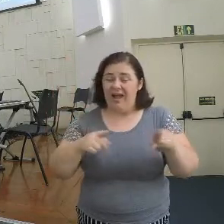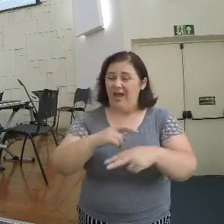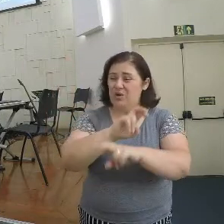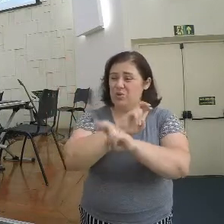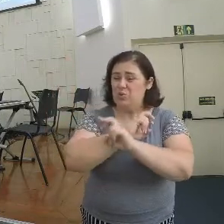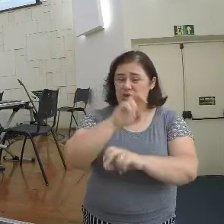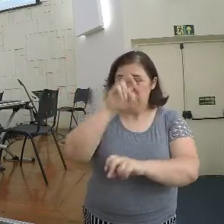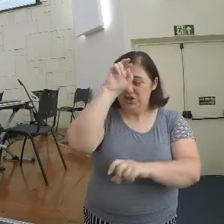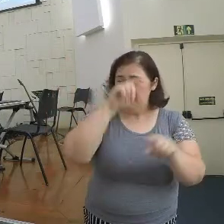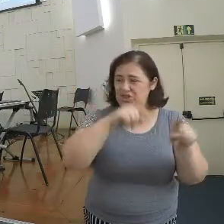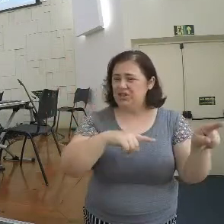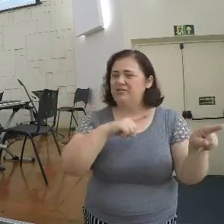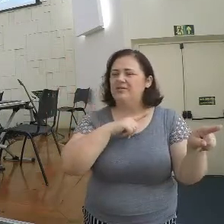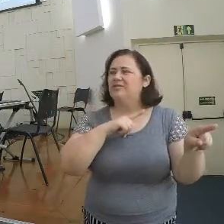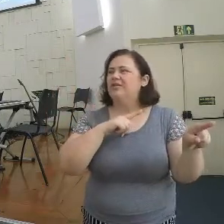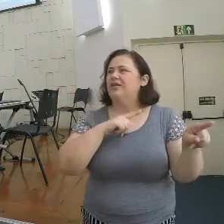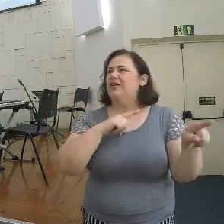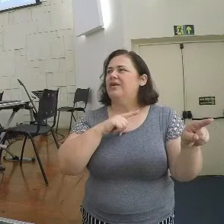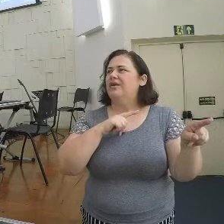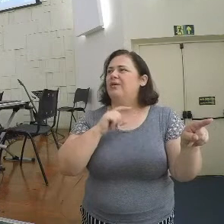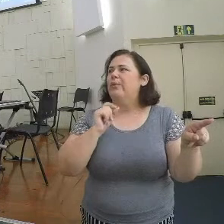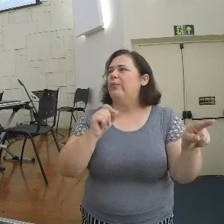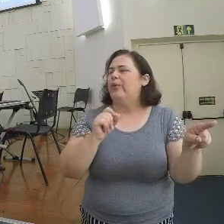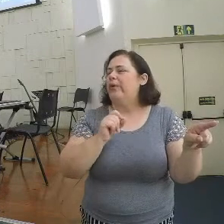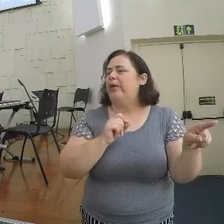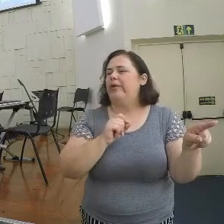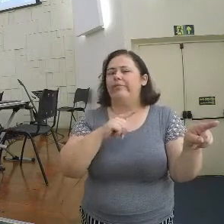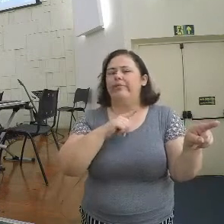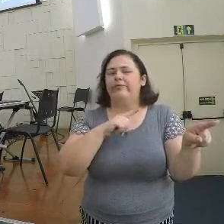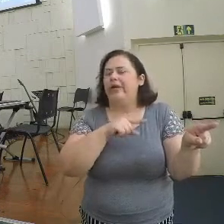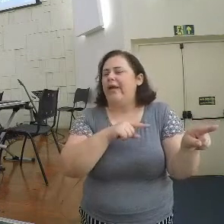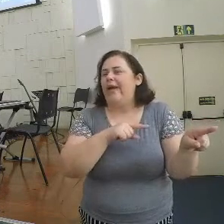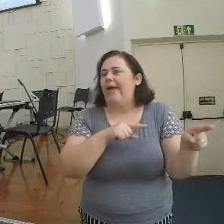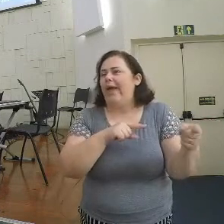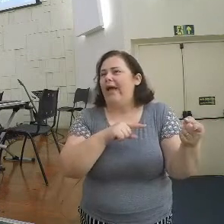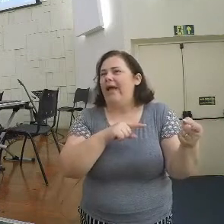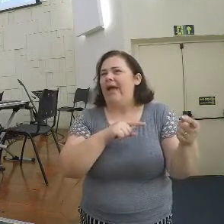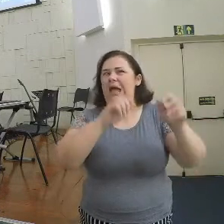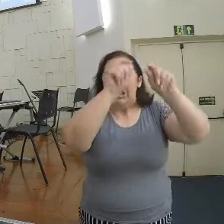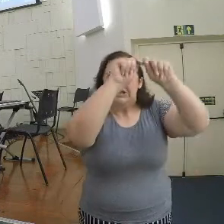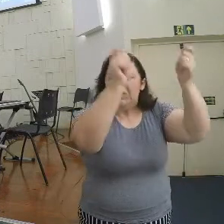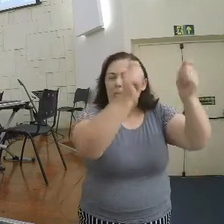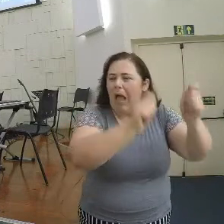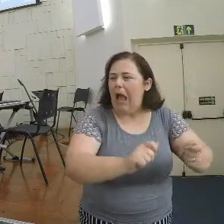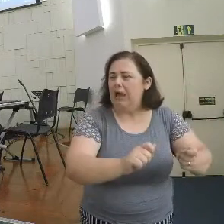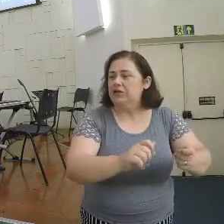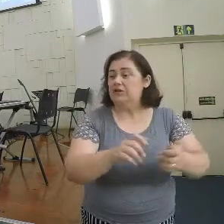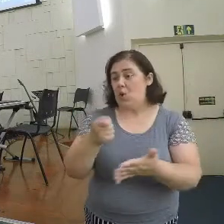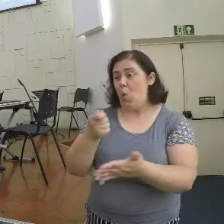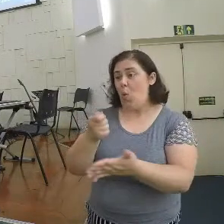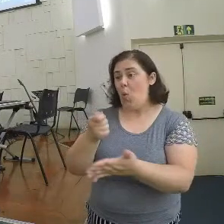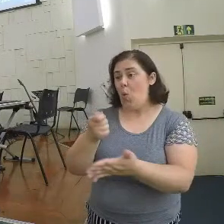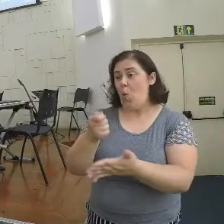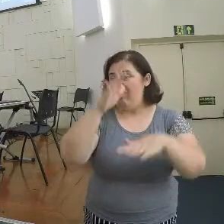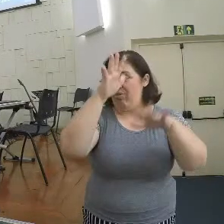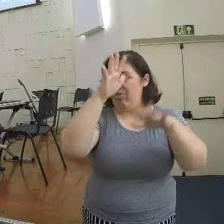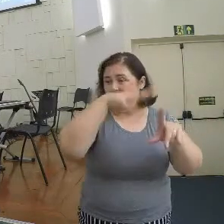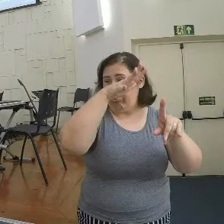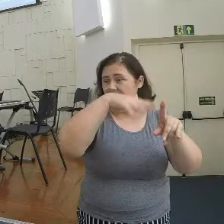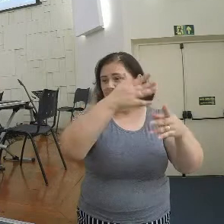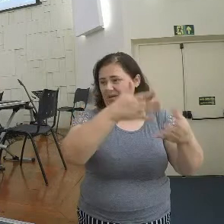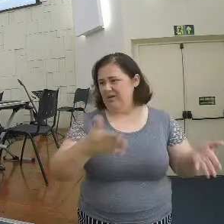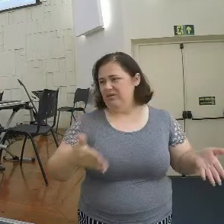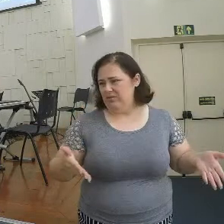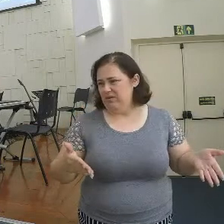deixamos de ser vassalos do mais terrível faraó de todos, que é Satanás. Não temos mais uma vida sem sentido e